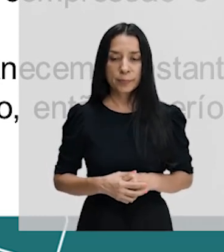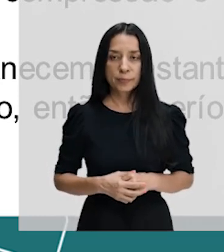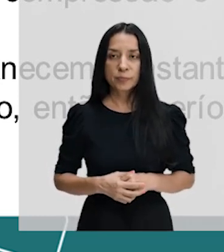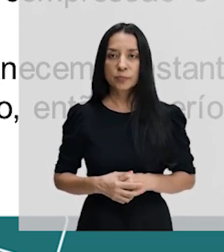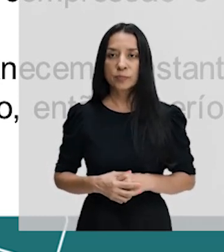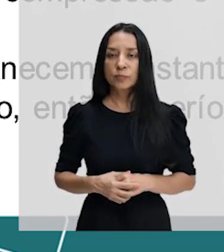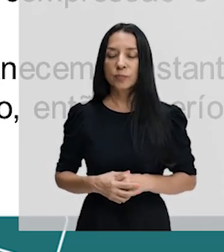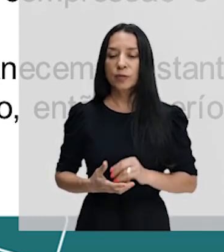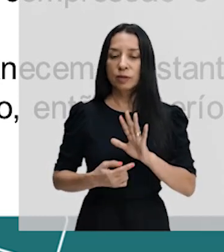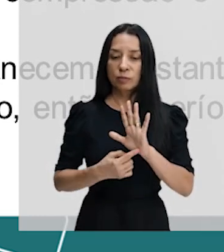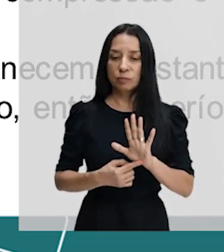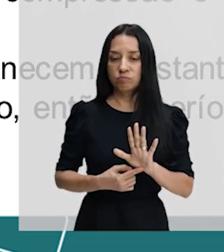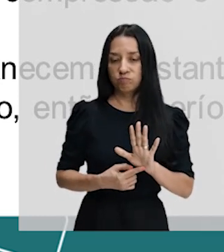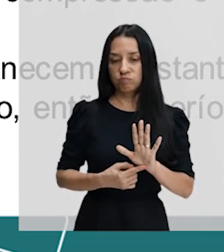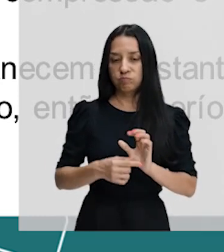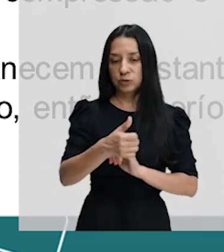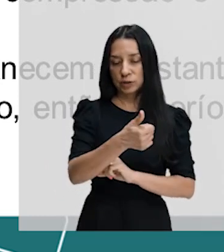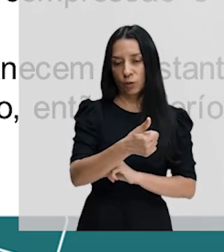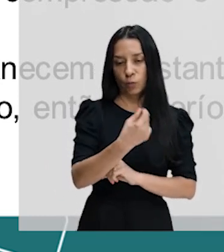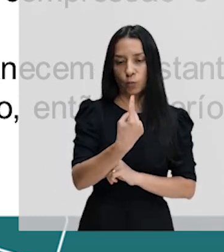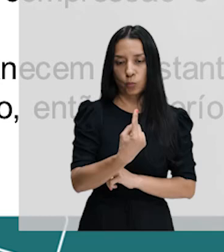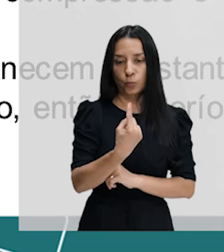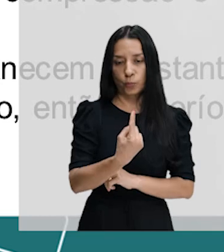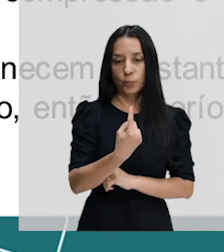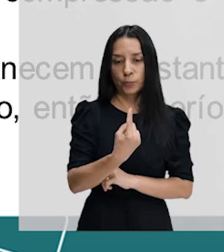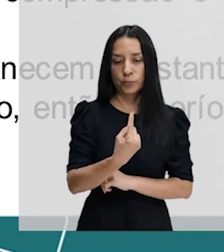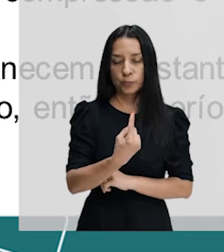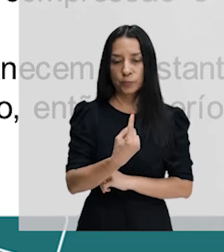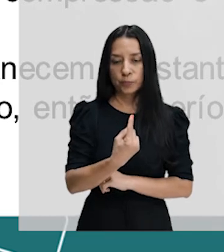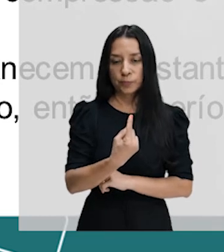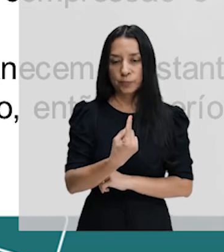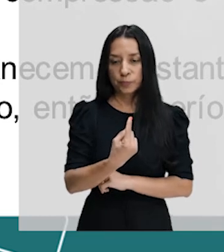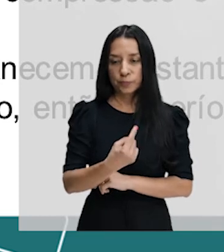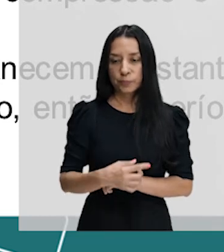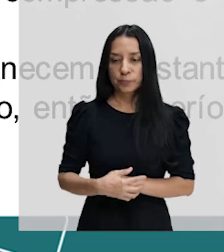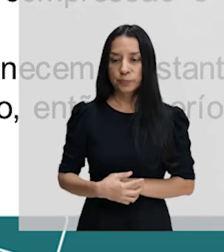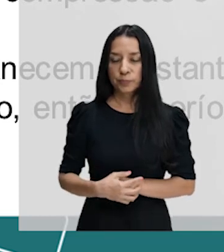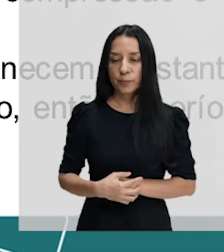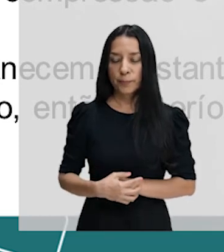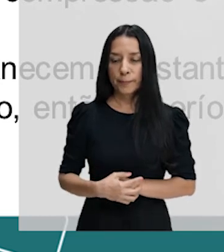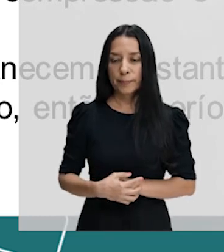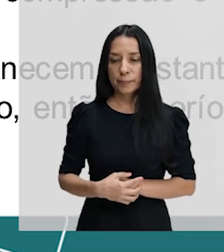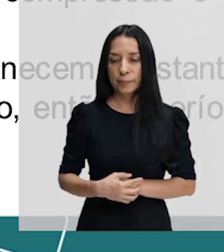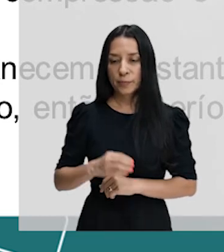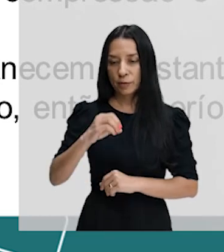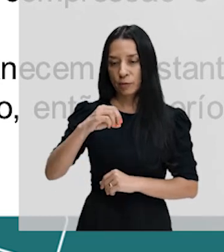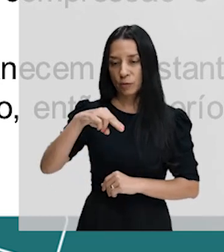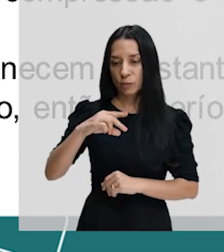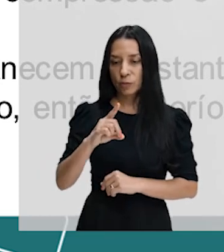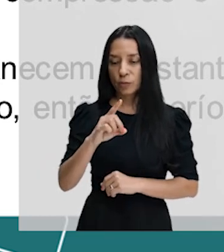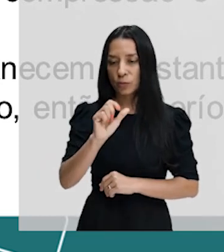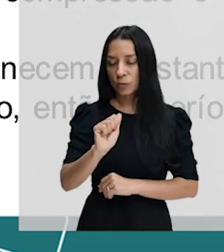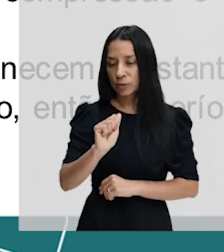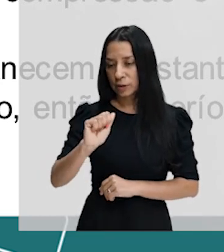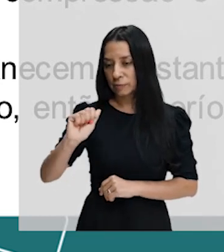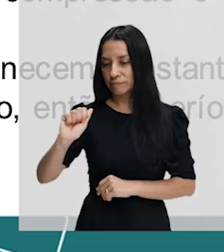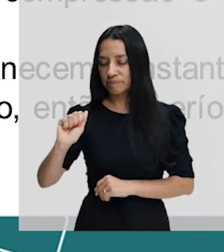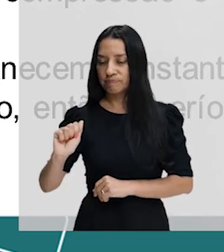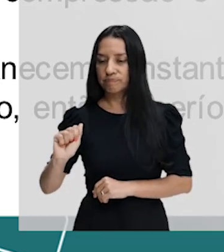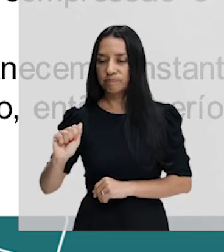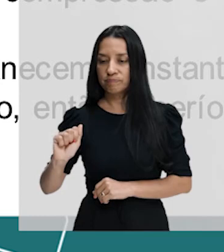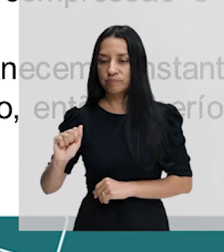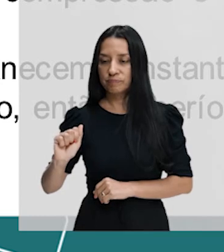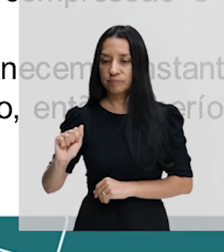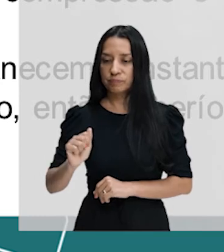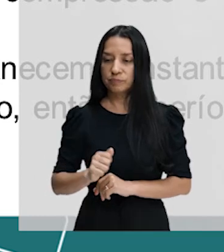ele afirma né na um na um que a onda a ó que